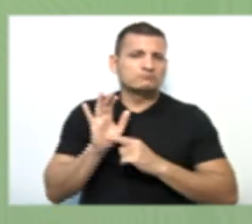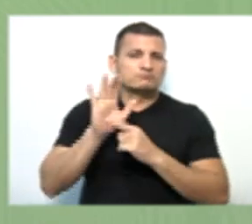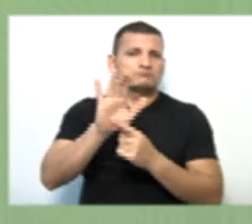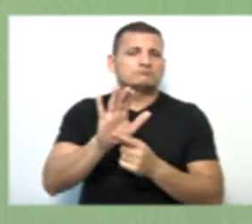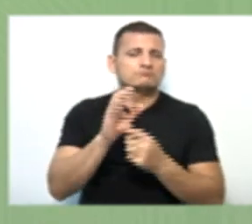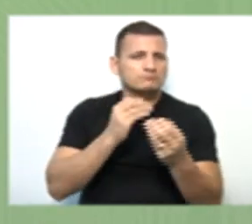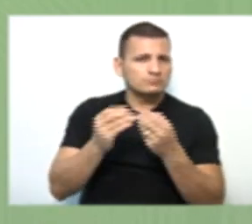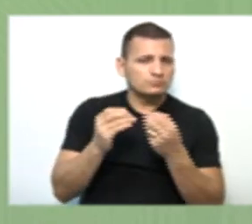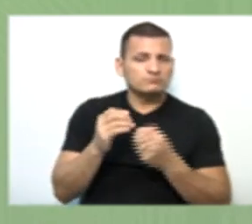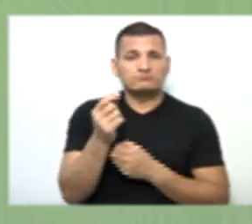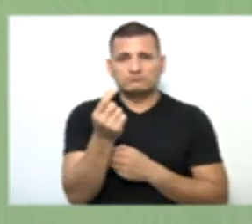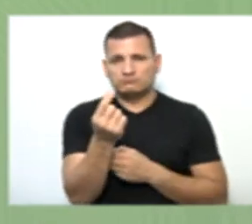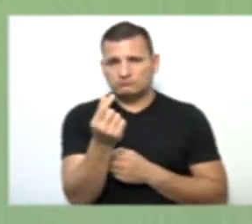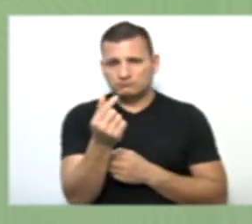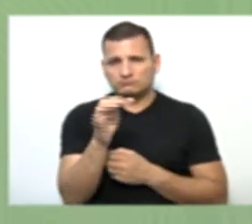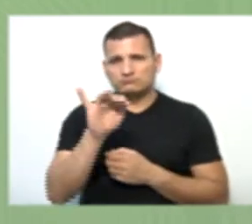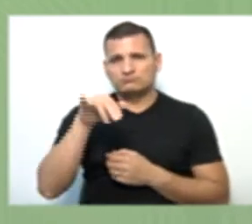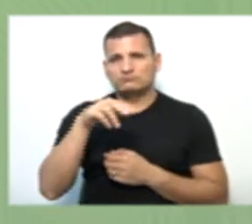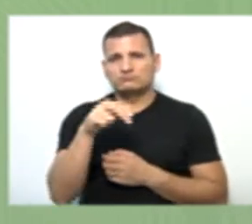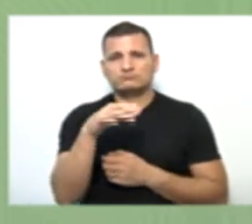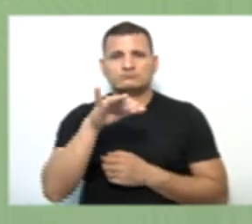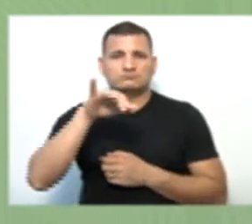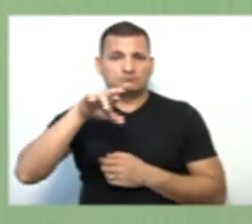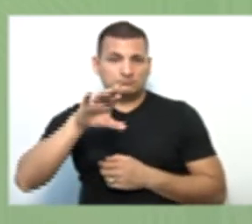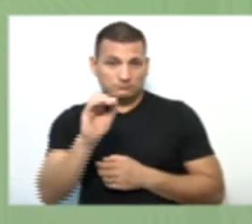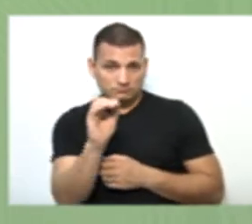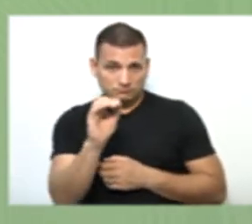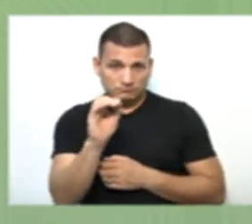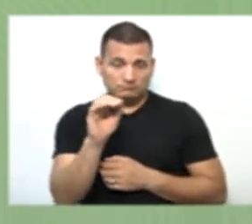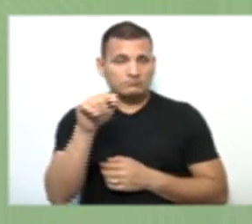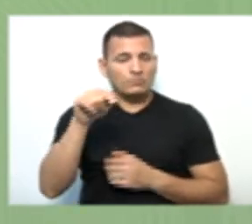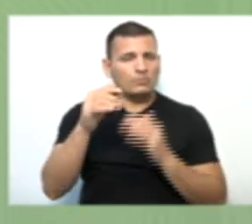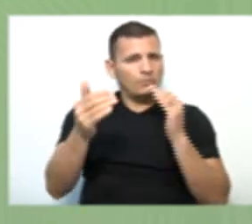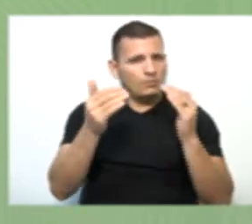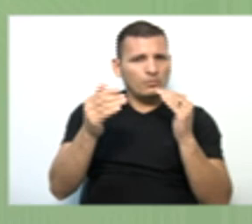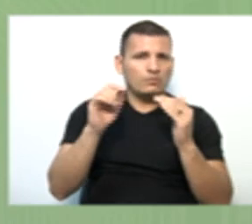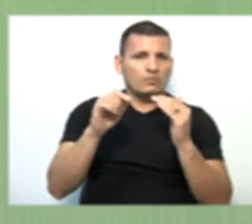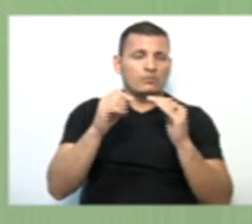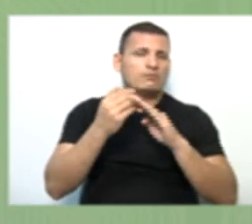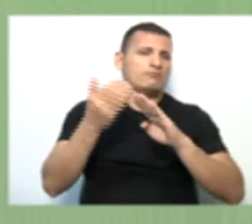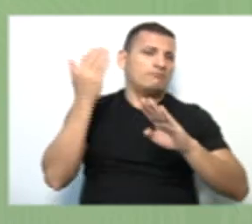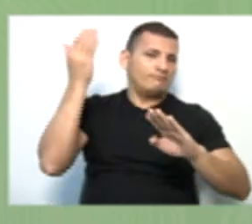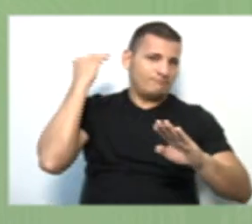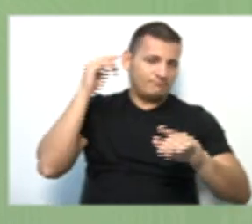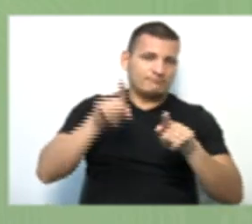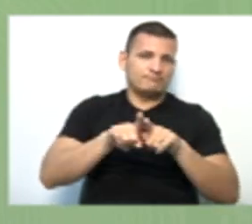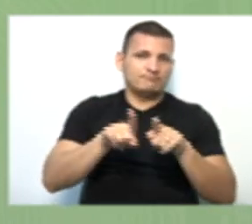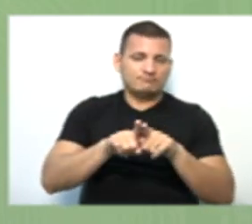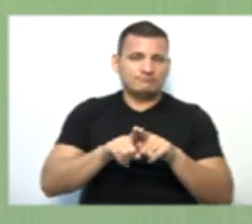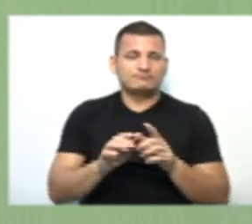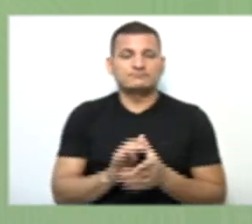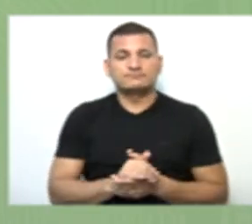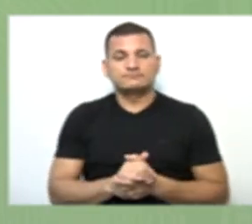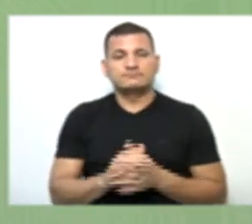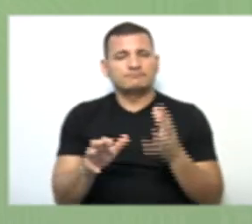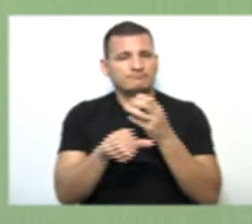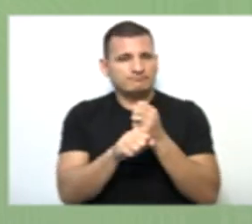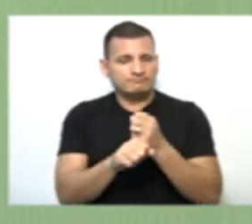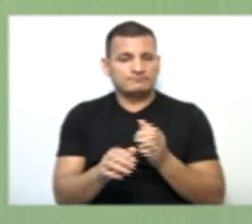e financeira, comparando com o exercício anterior. Deverá